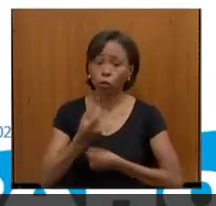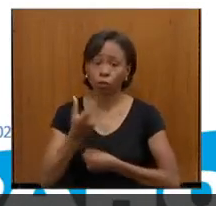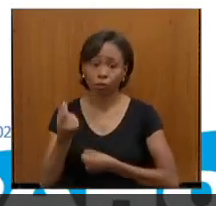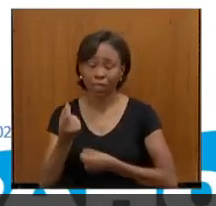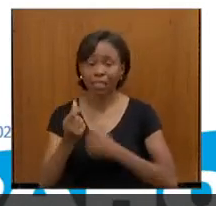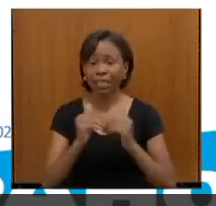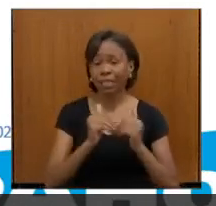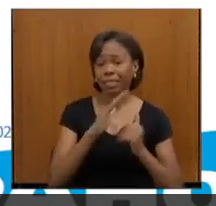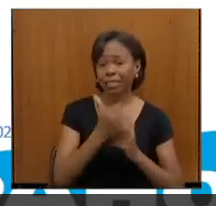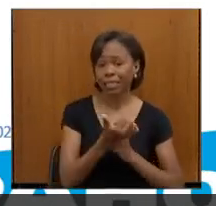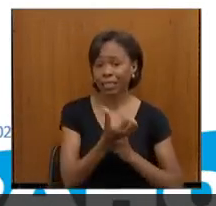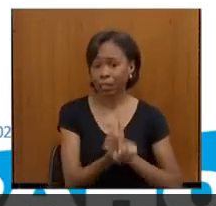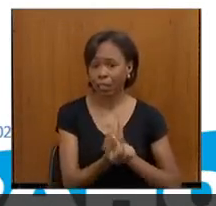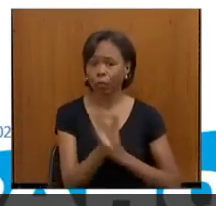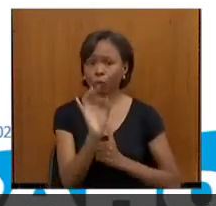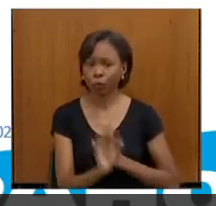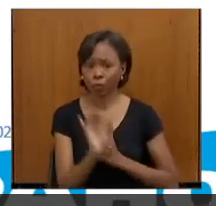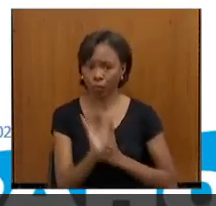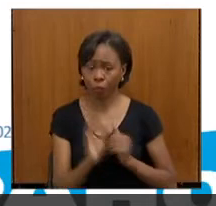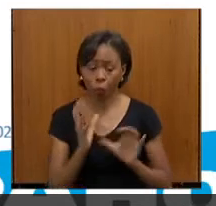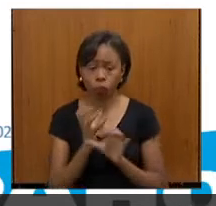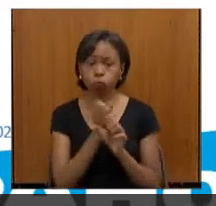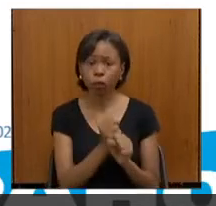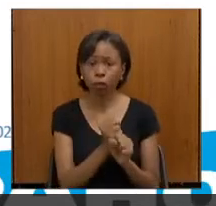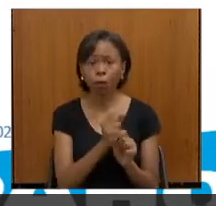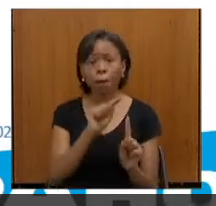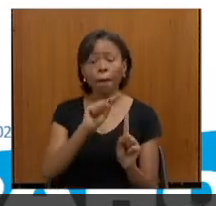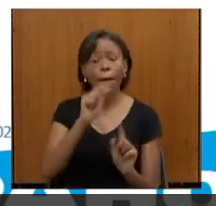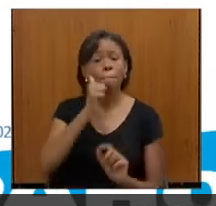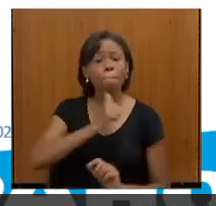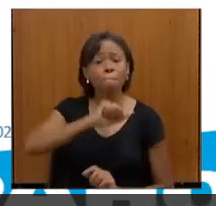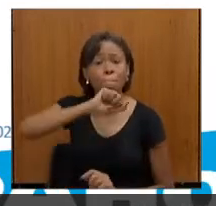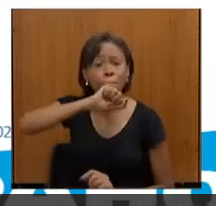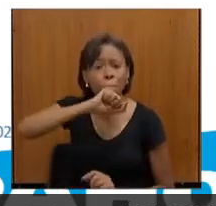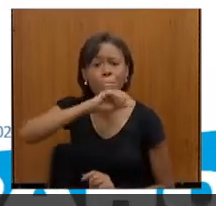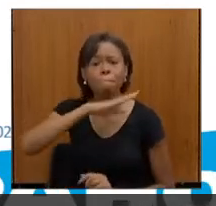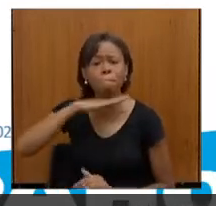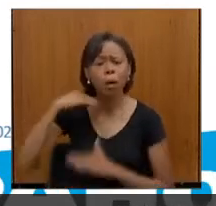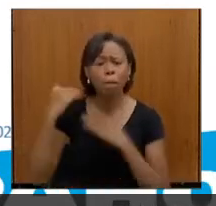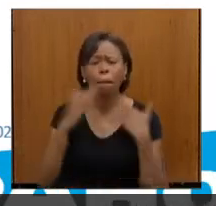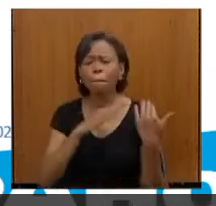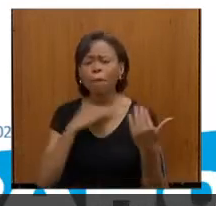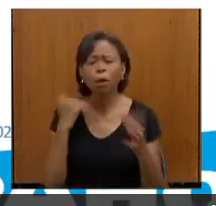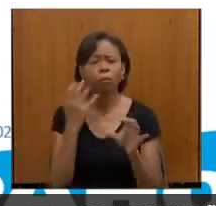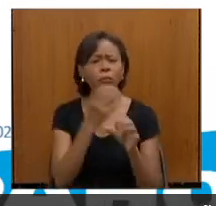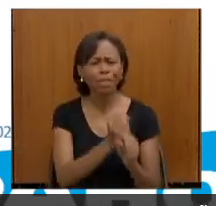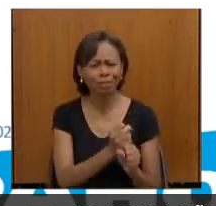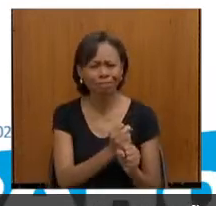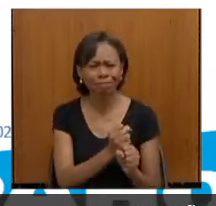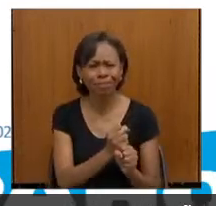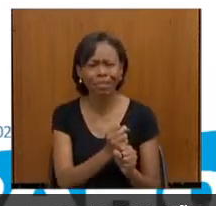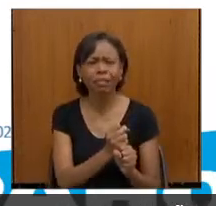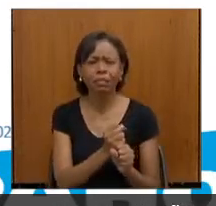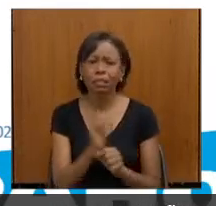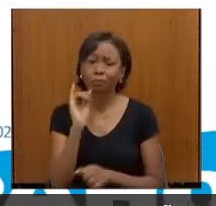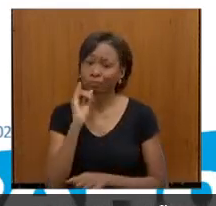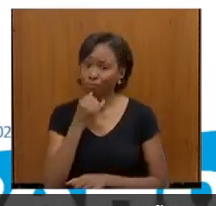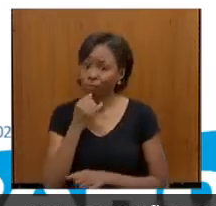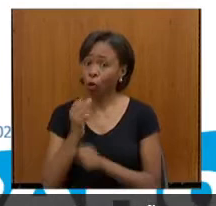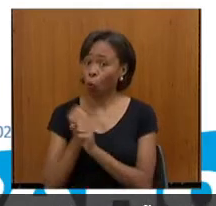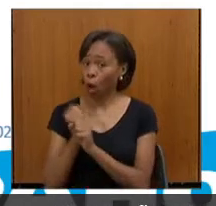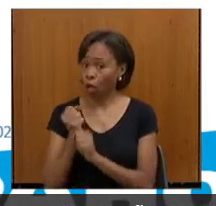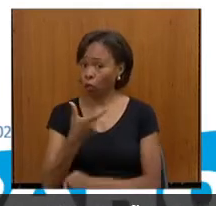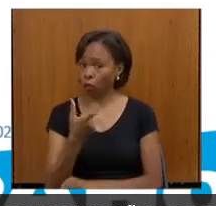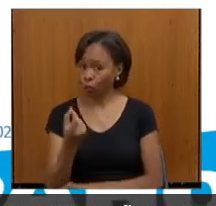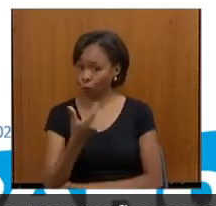ou seja, do total de mortalidade materna. E, infelizmente, em 21, que todos assistimos